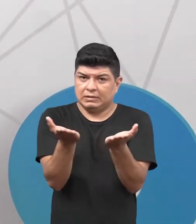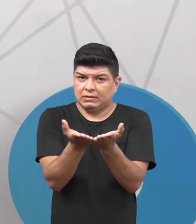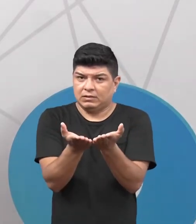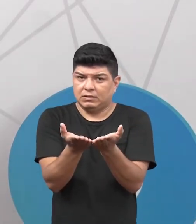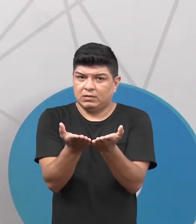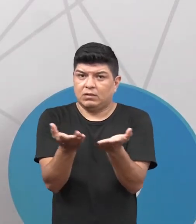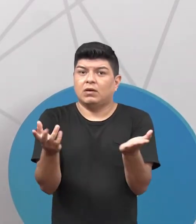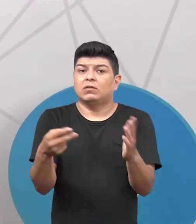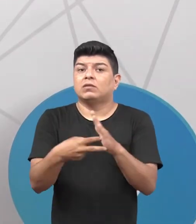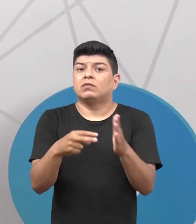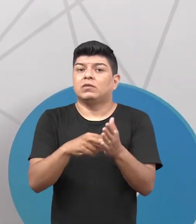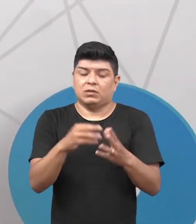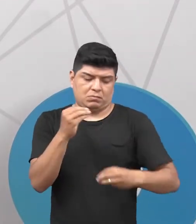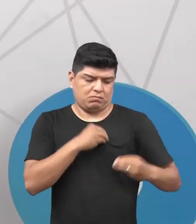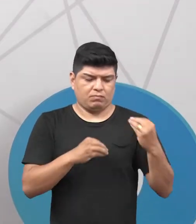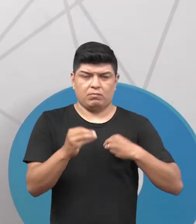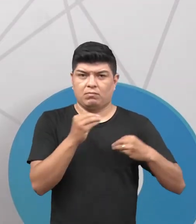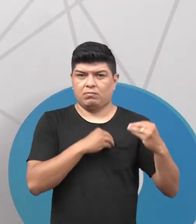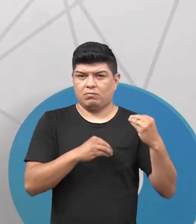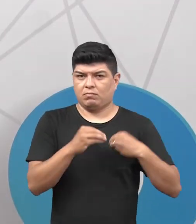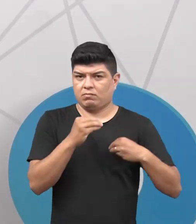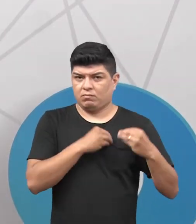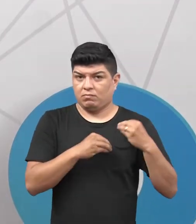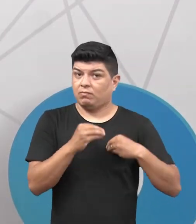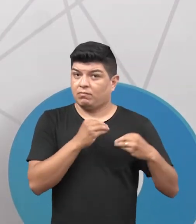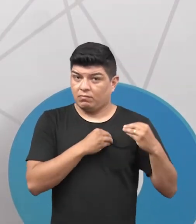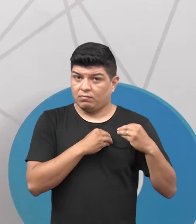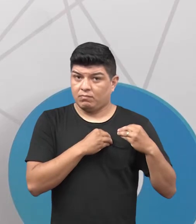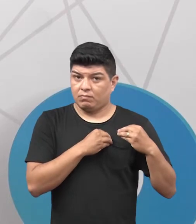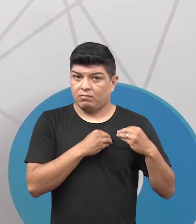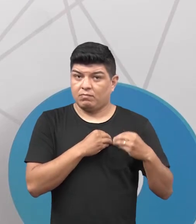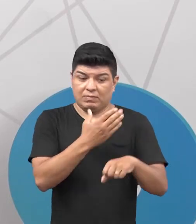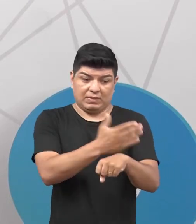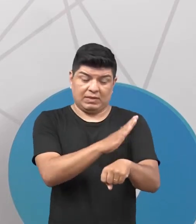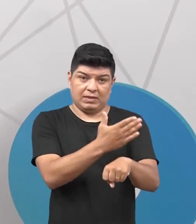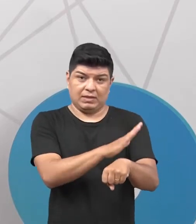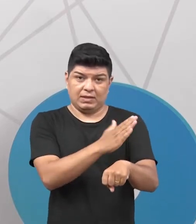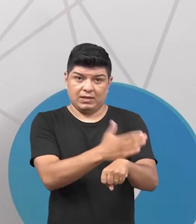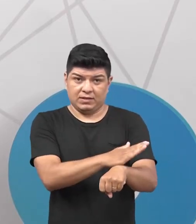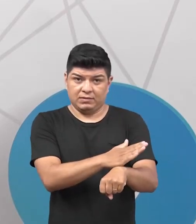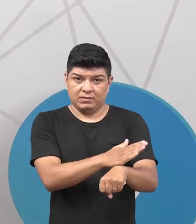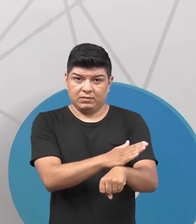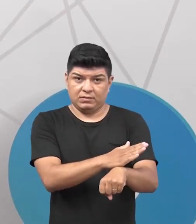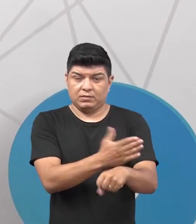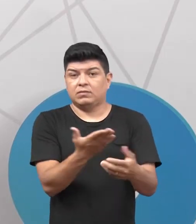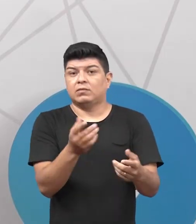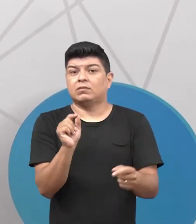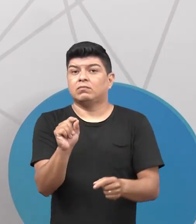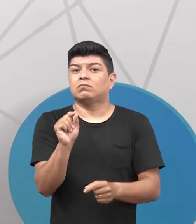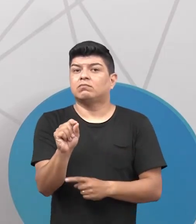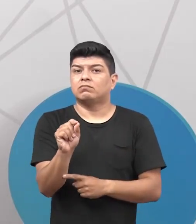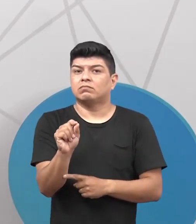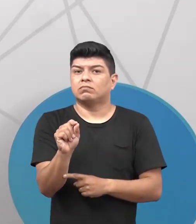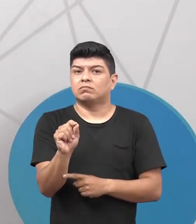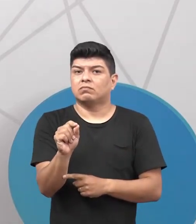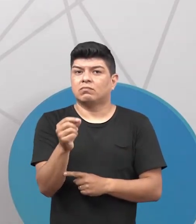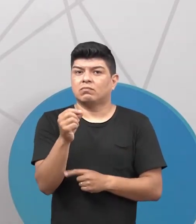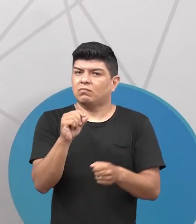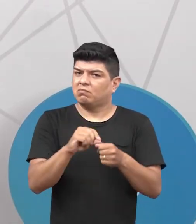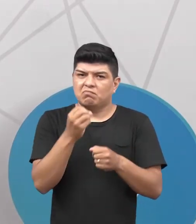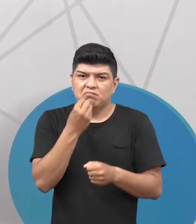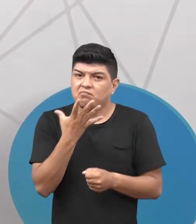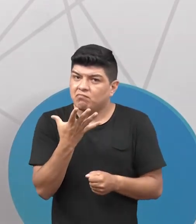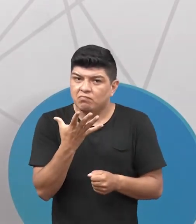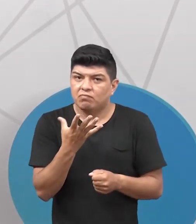de pecado. Então leva você ao conhecimento do vício. E quem pratica o vício, ele não faz o bem,